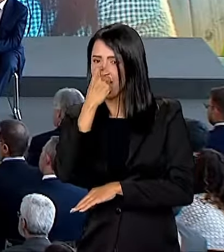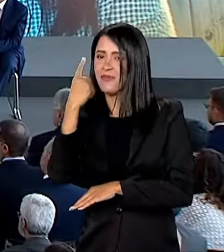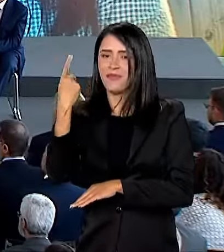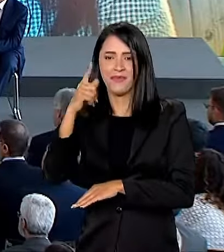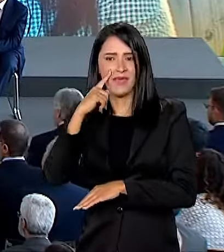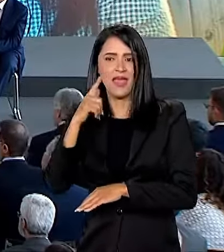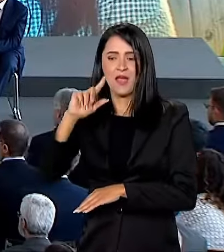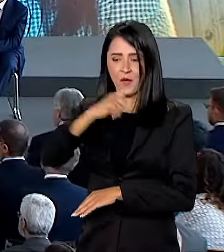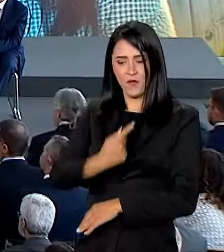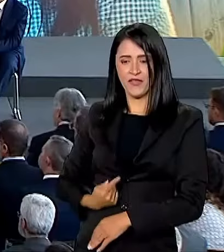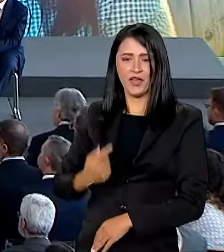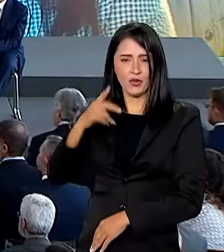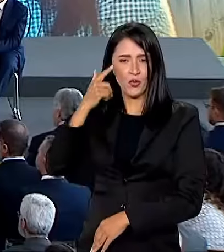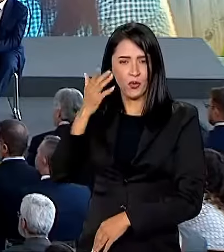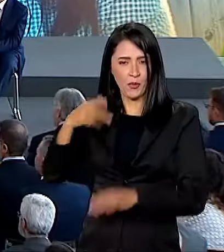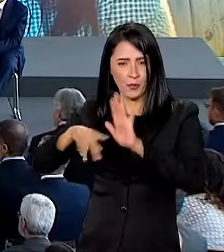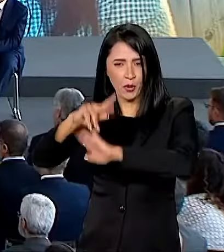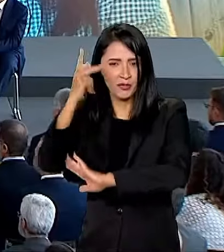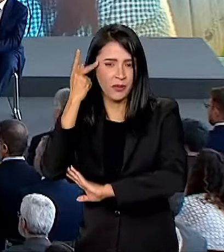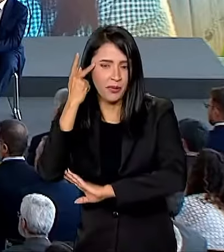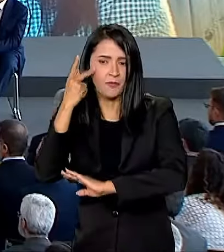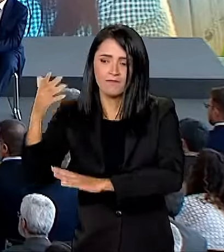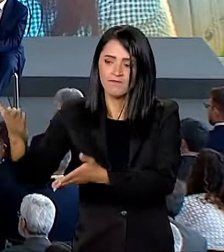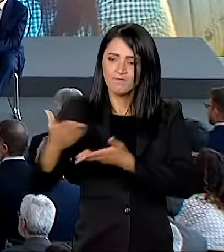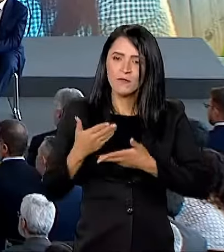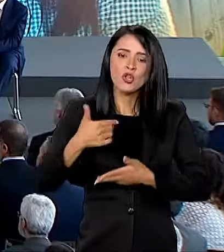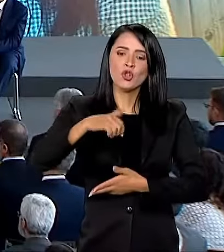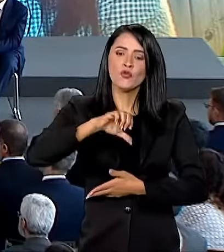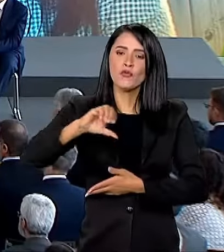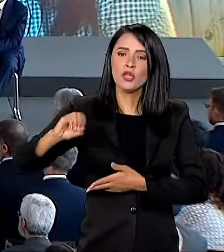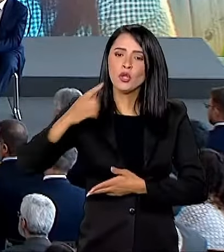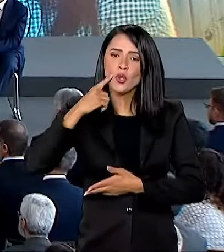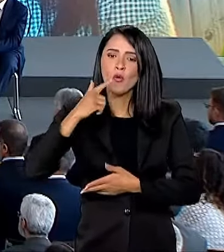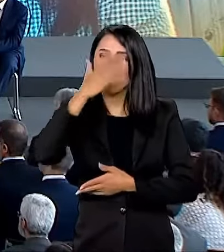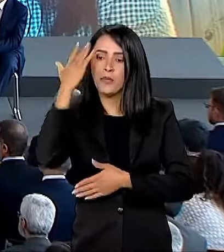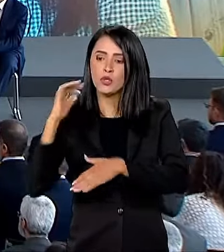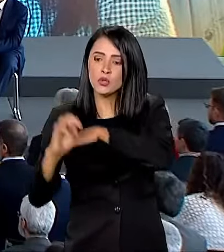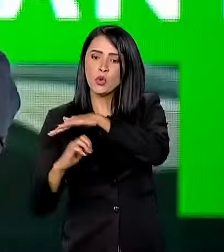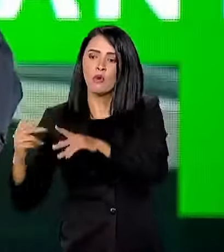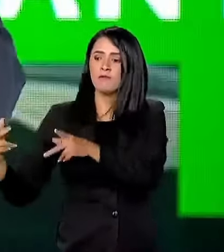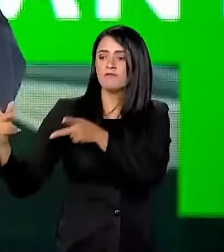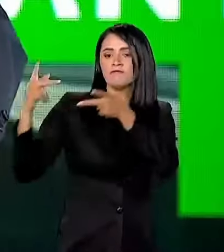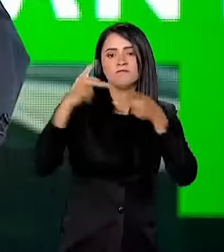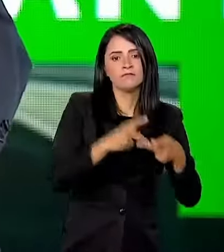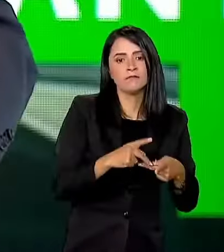investidores estrangeiros que vieram para cá na perspectiva de entrar na questão do etanol.